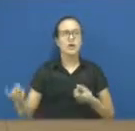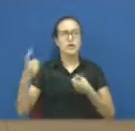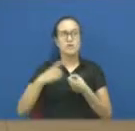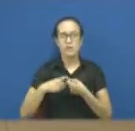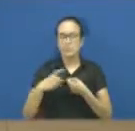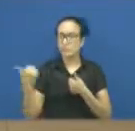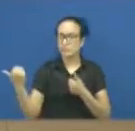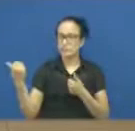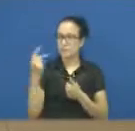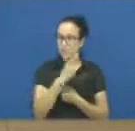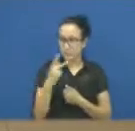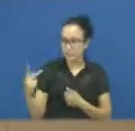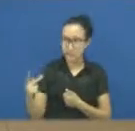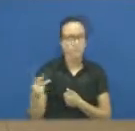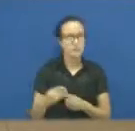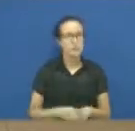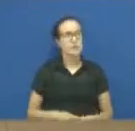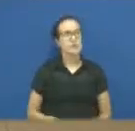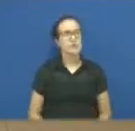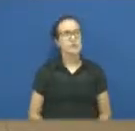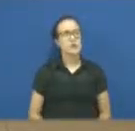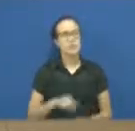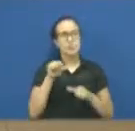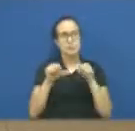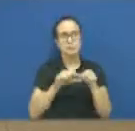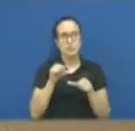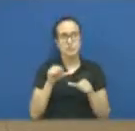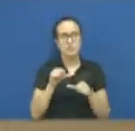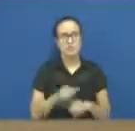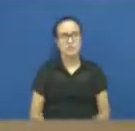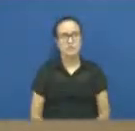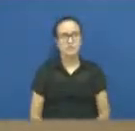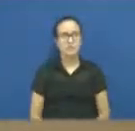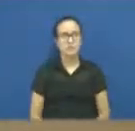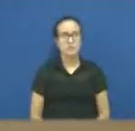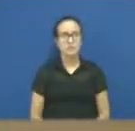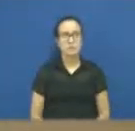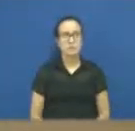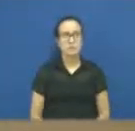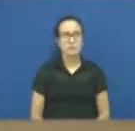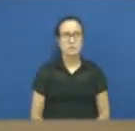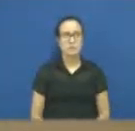direito. Interrompe a sessão até que se tome seus lugares.